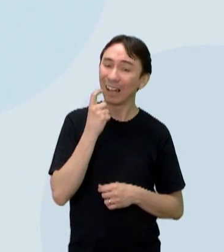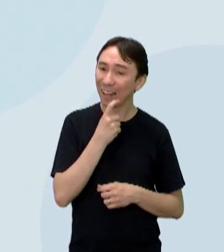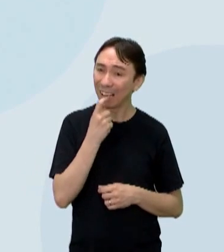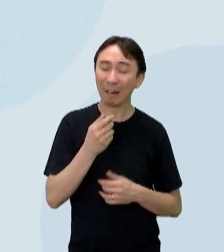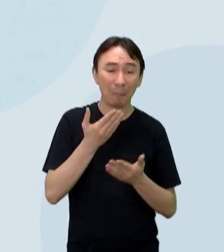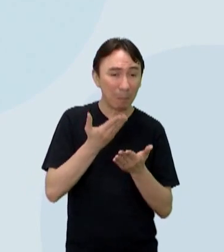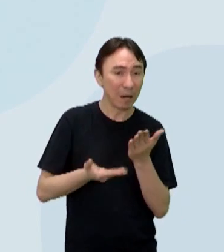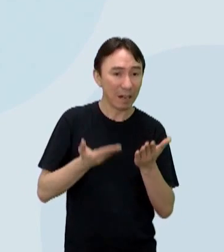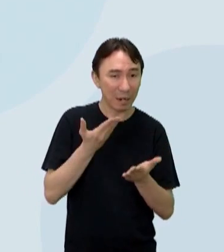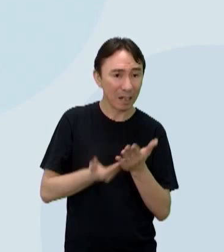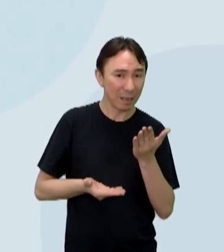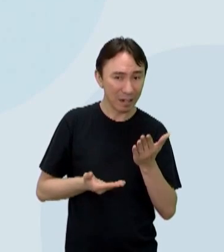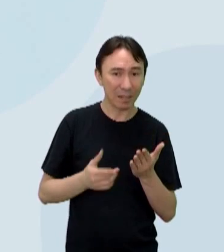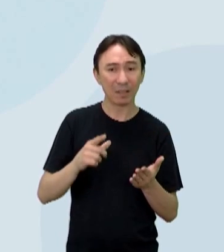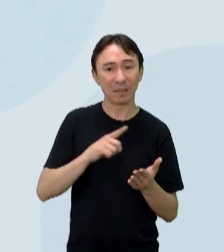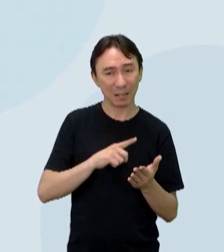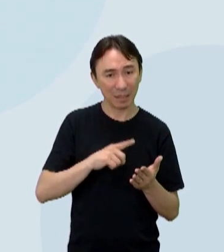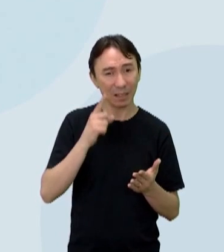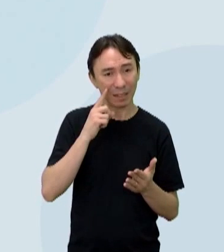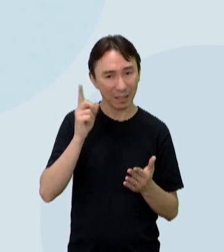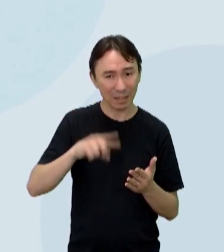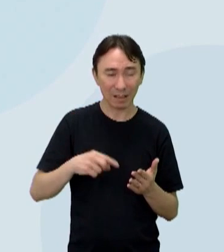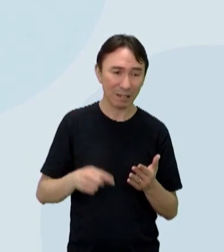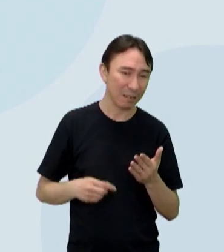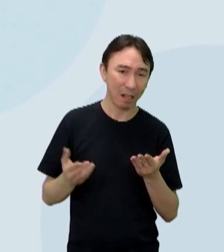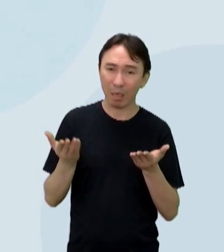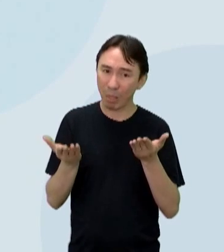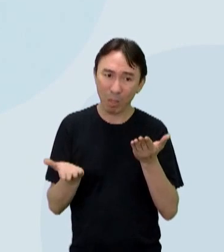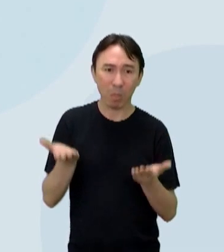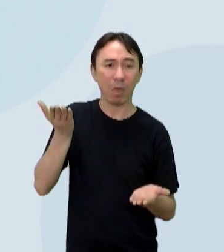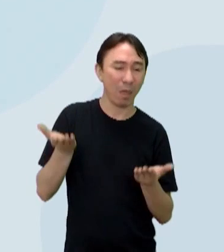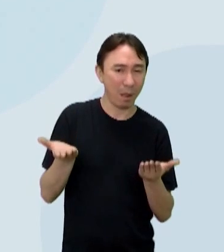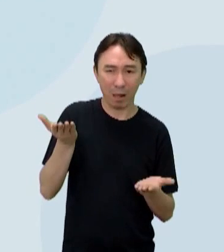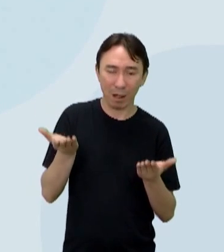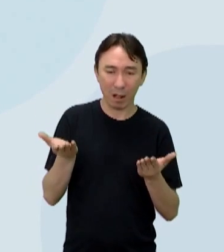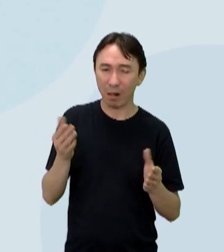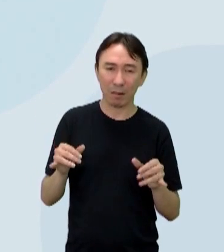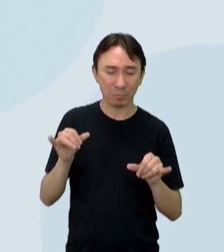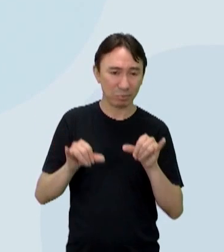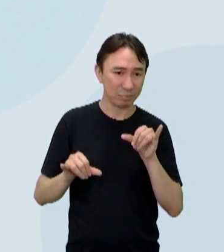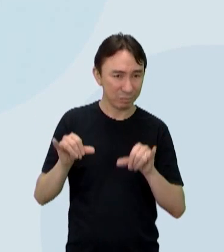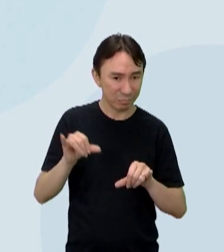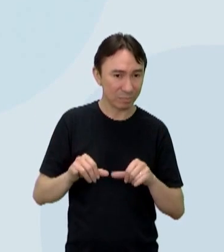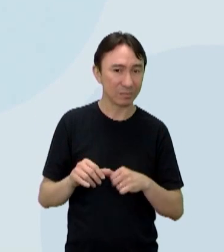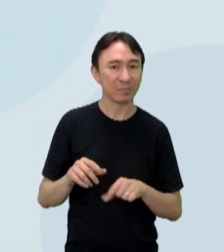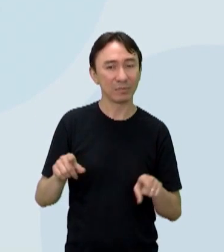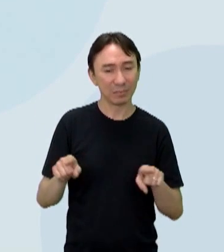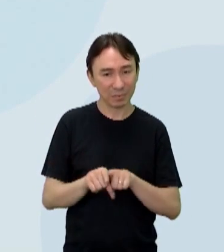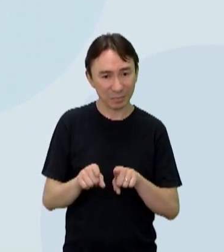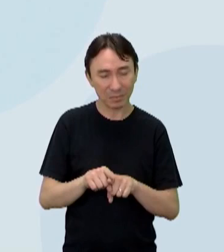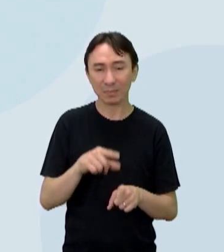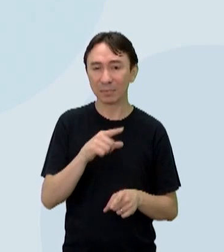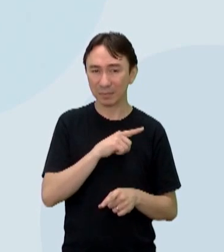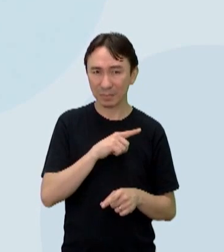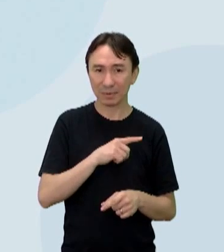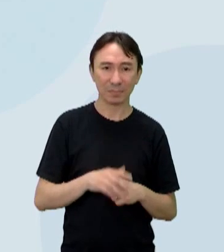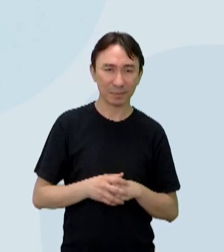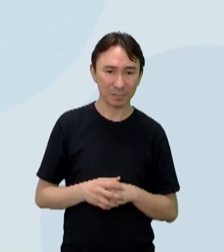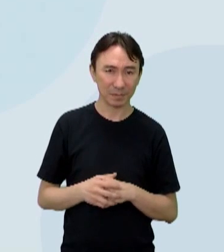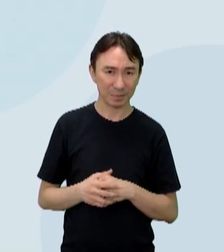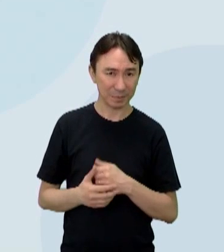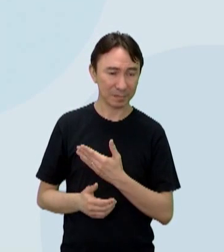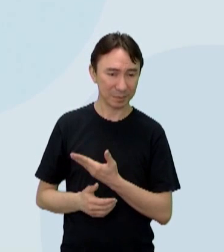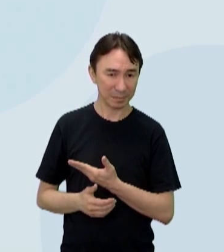de um desequilíbrio químico provocado. Apareceu também desequilíbrio químico, sim. Mas nós